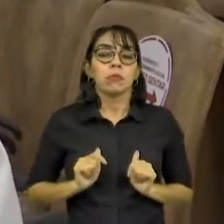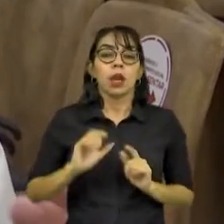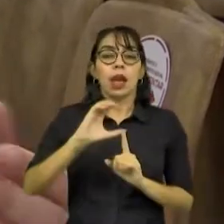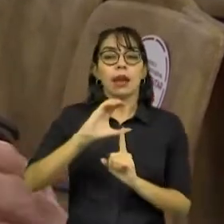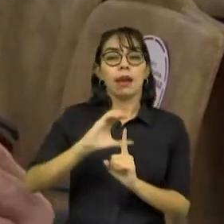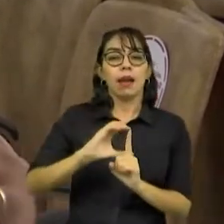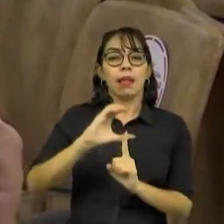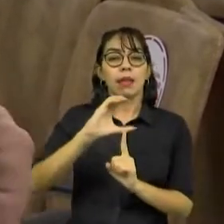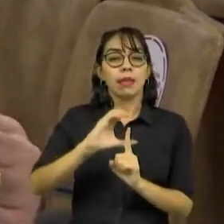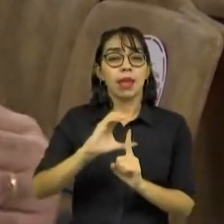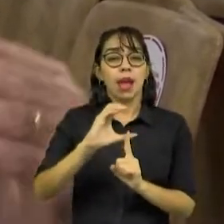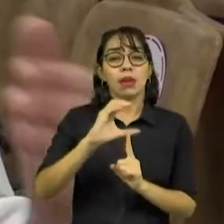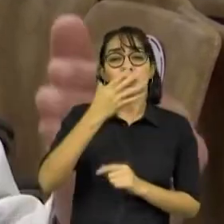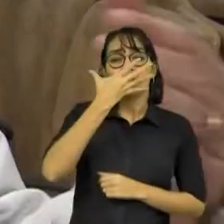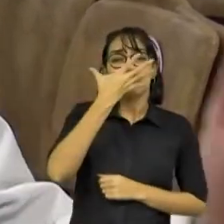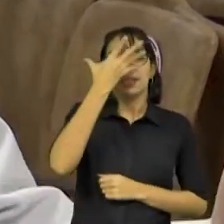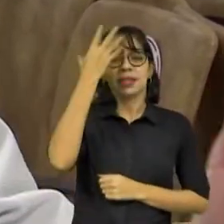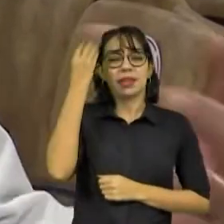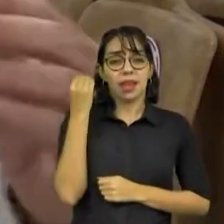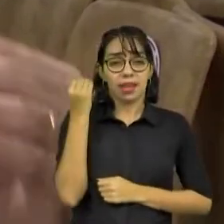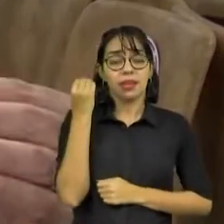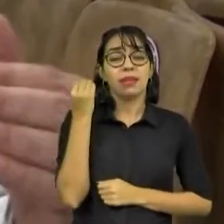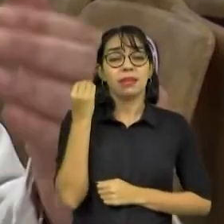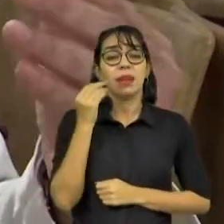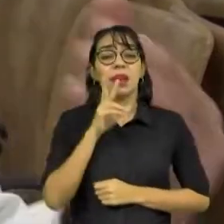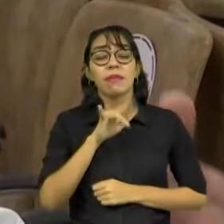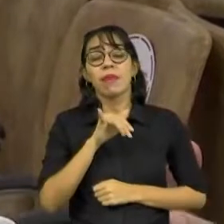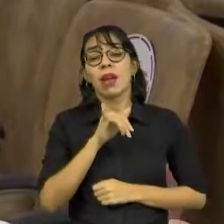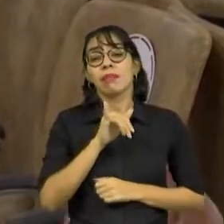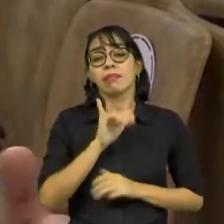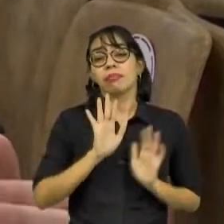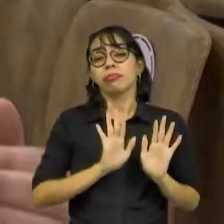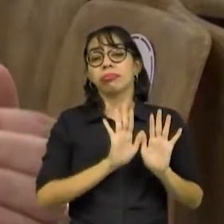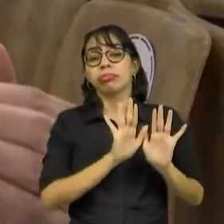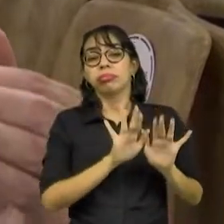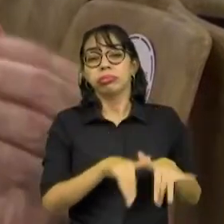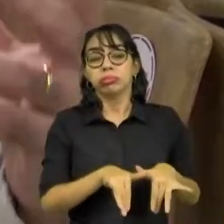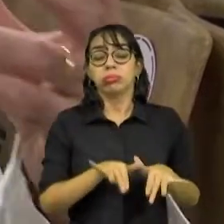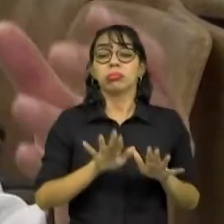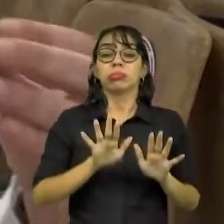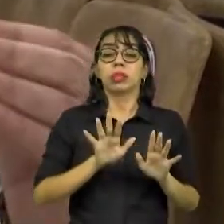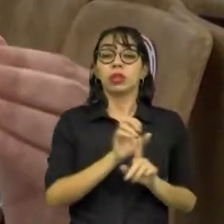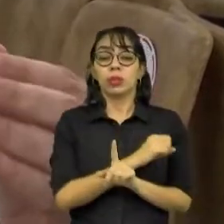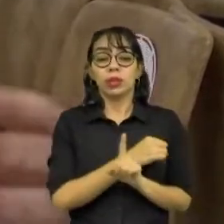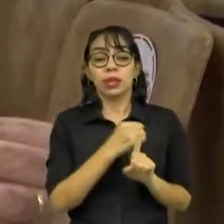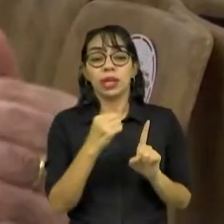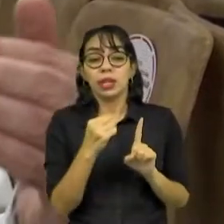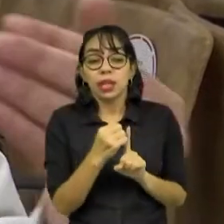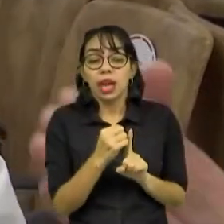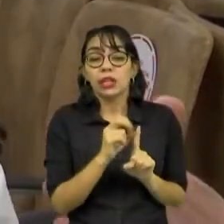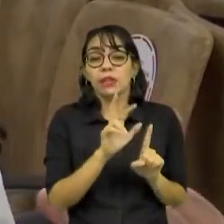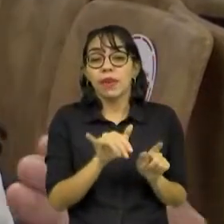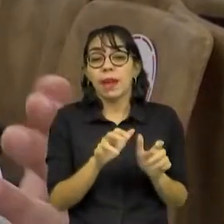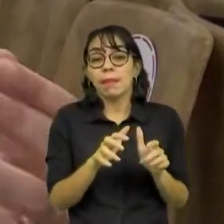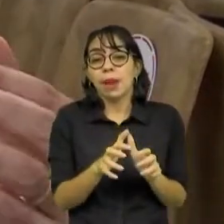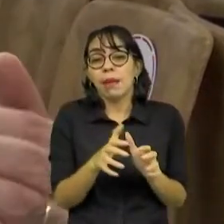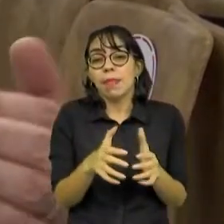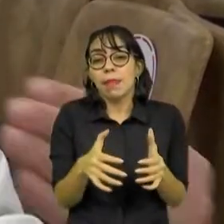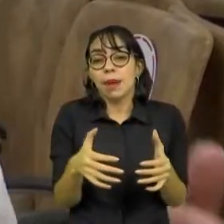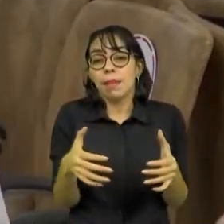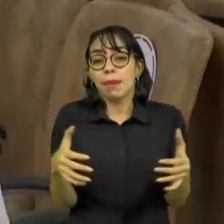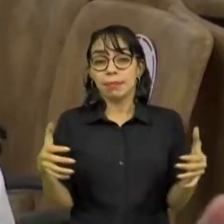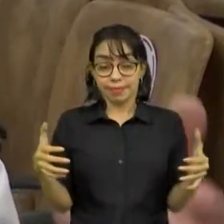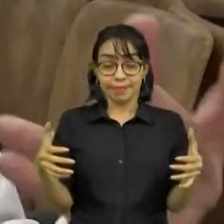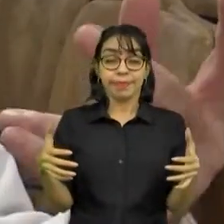atualizado e, com um efeito cumulativo de queda de cobertura, eu vou juntando pessoas susceptíveis